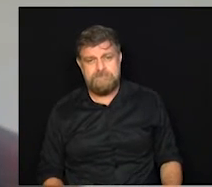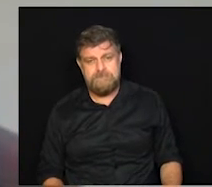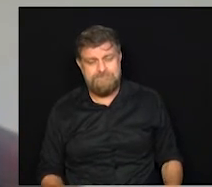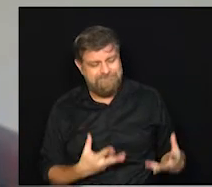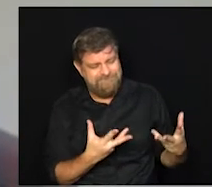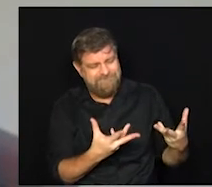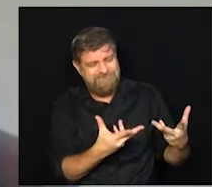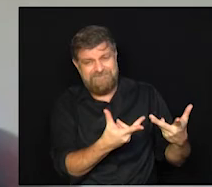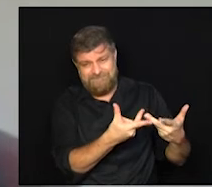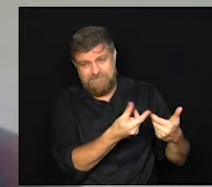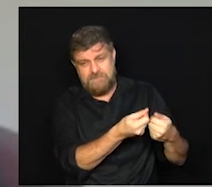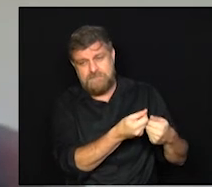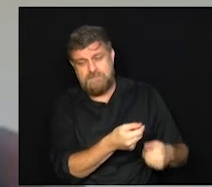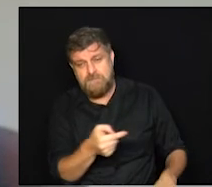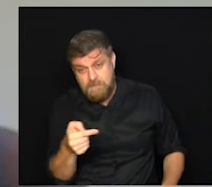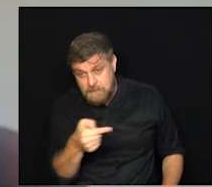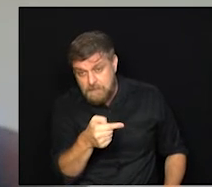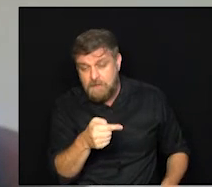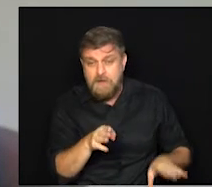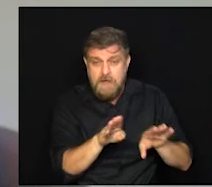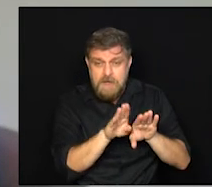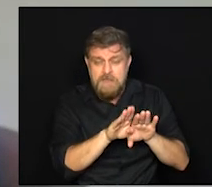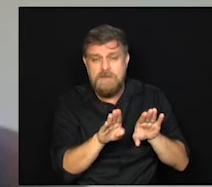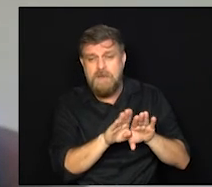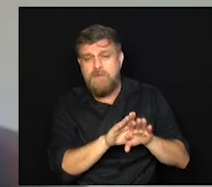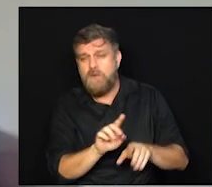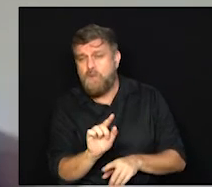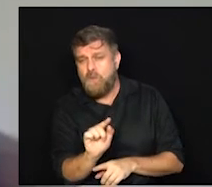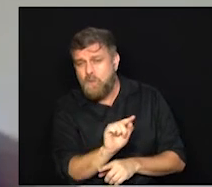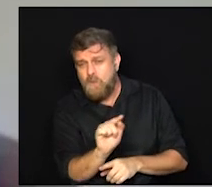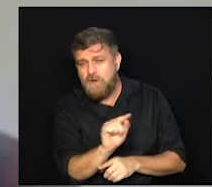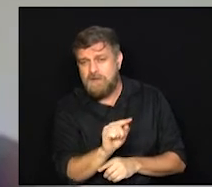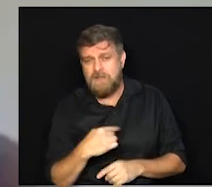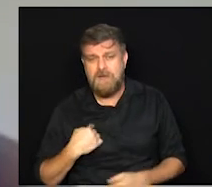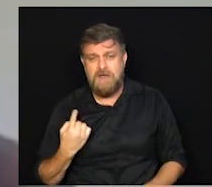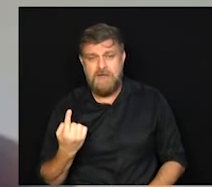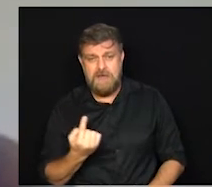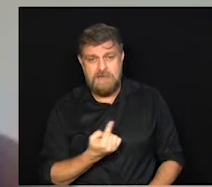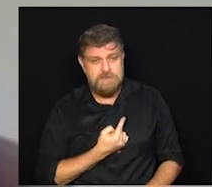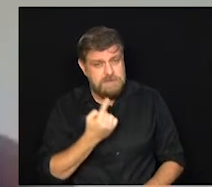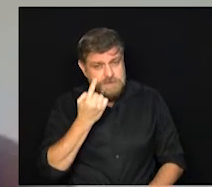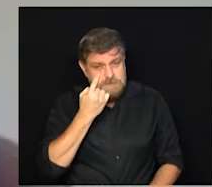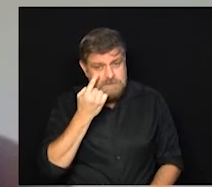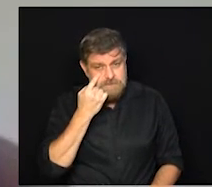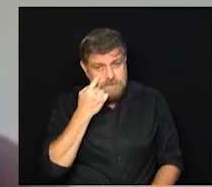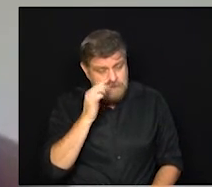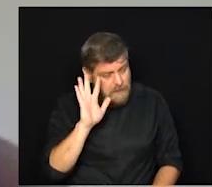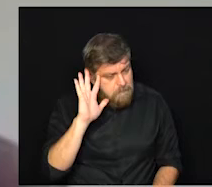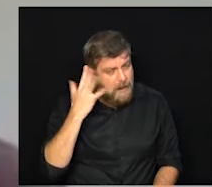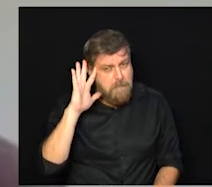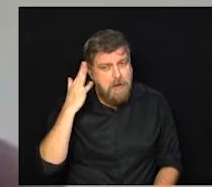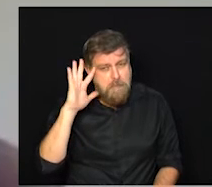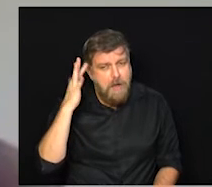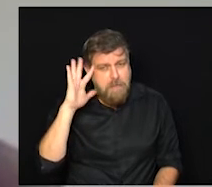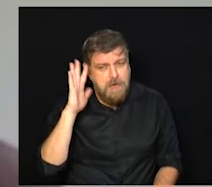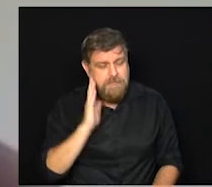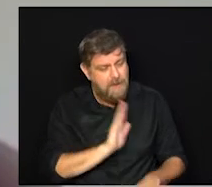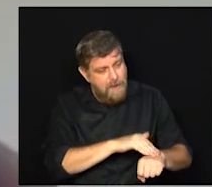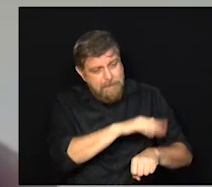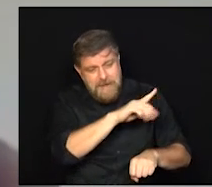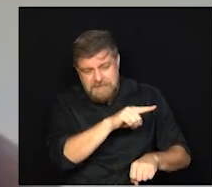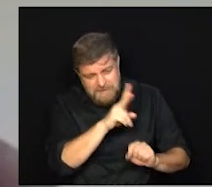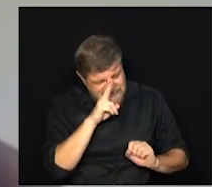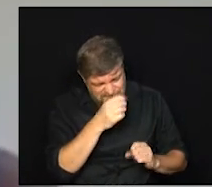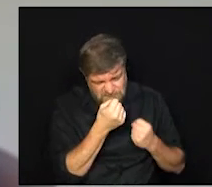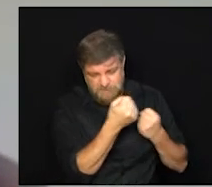mais prazeroso, e também a gente vê que resolve muito mais, né? Tem mais